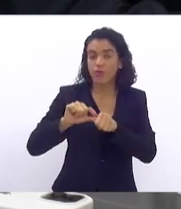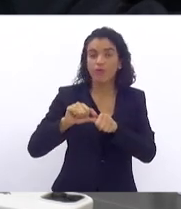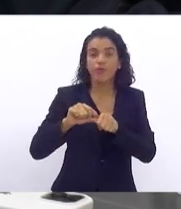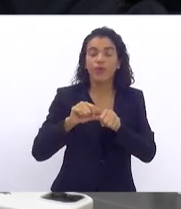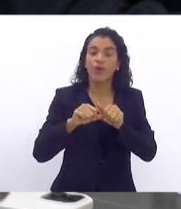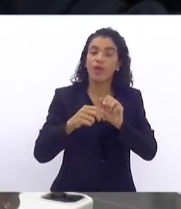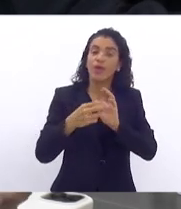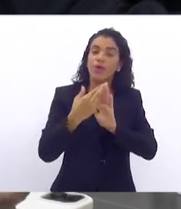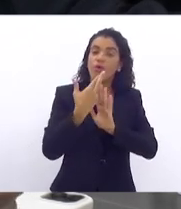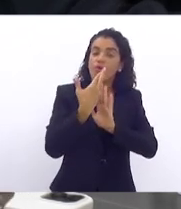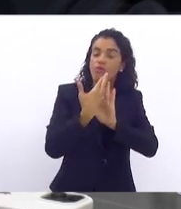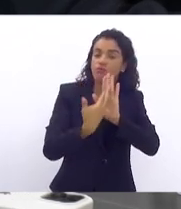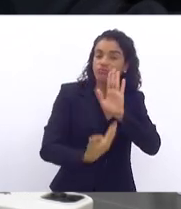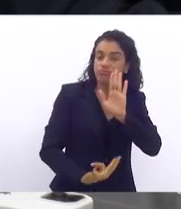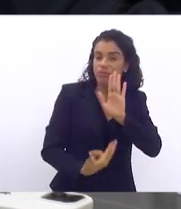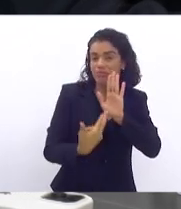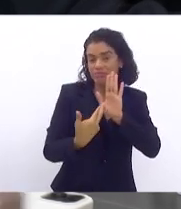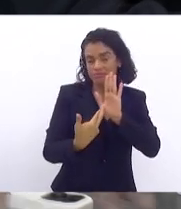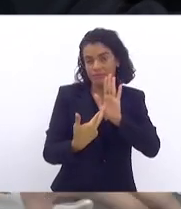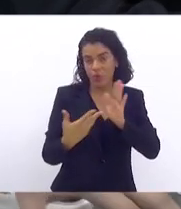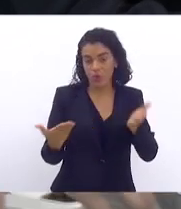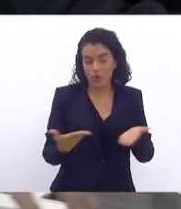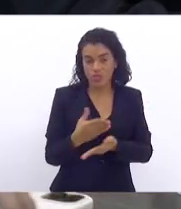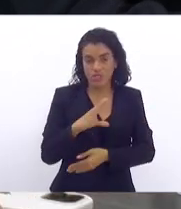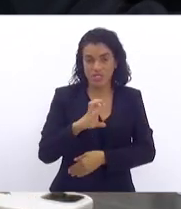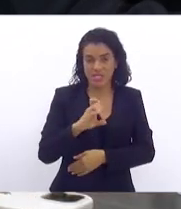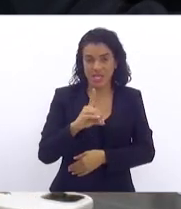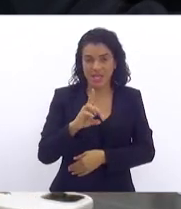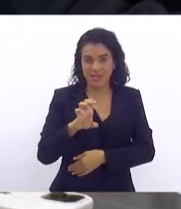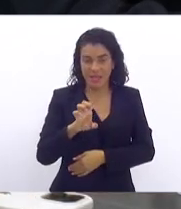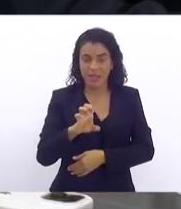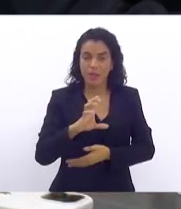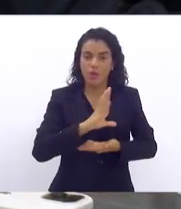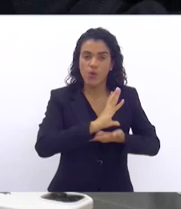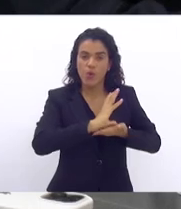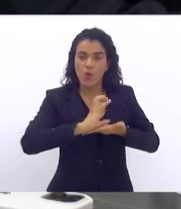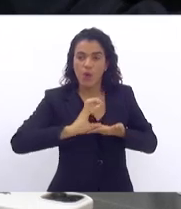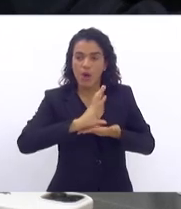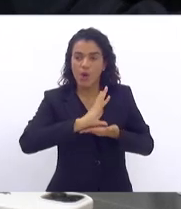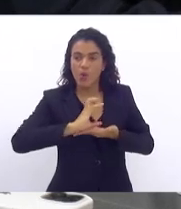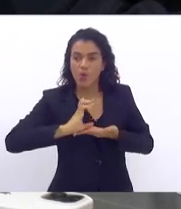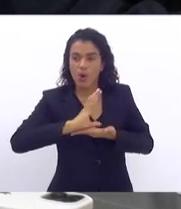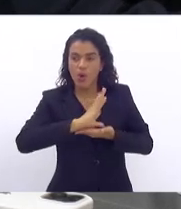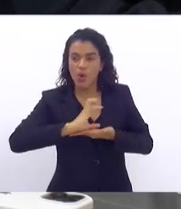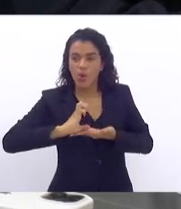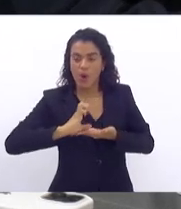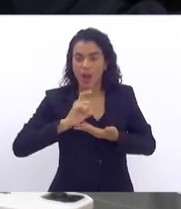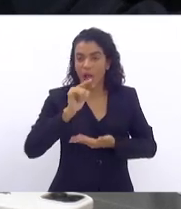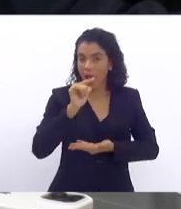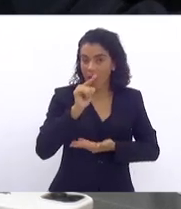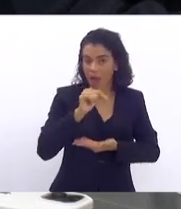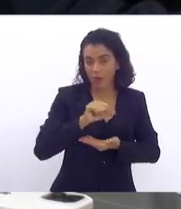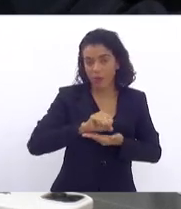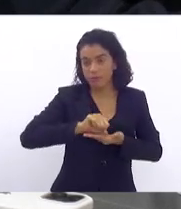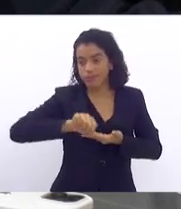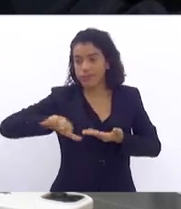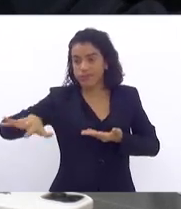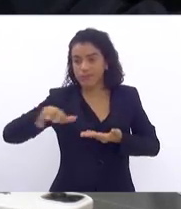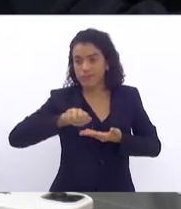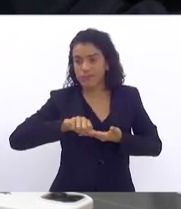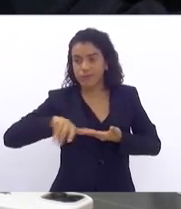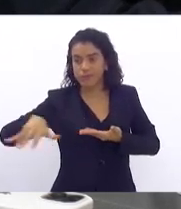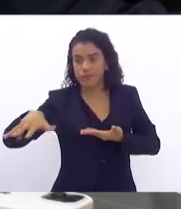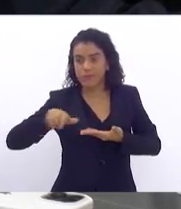do serviço de saneamento, onde a SEDAI hoje faz a captação da água, do insumo, e a distribuição e o saneamento,